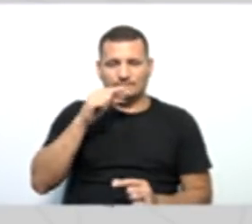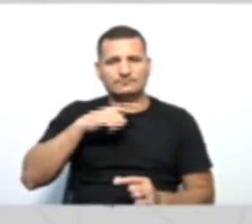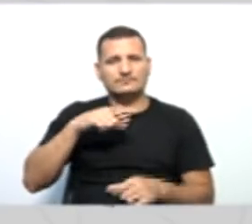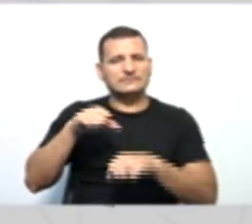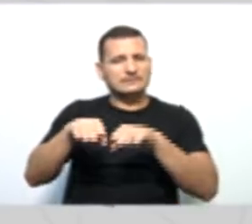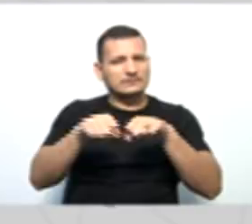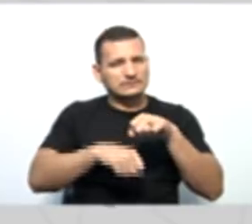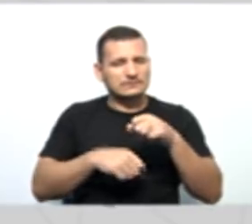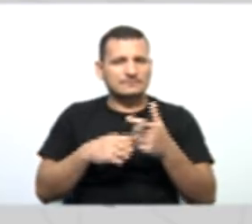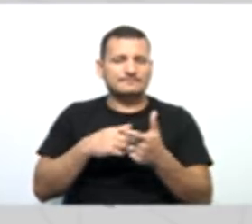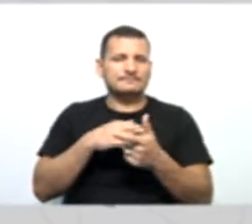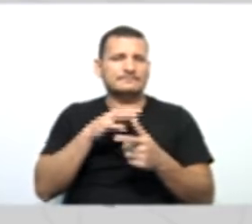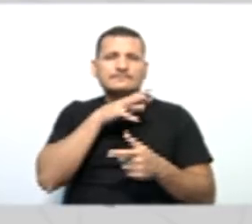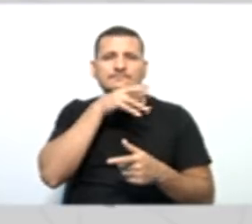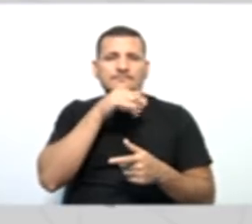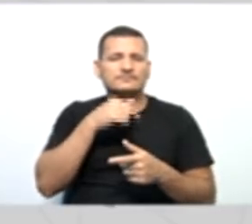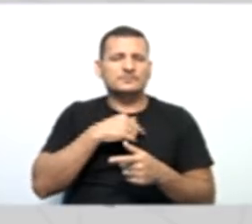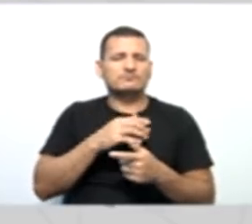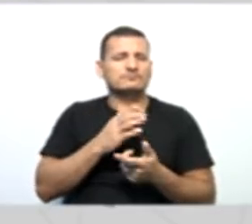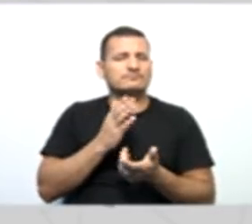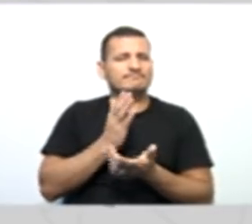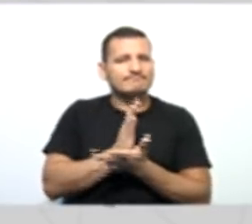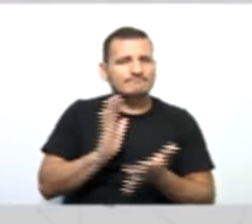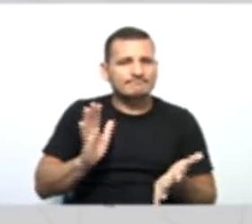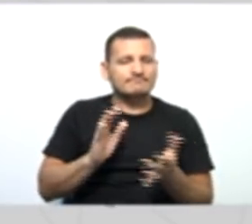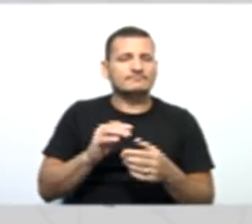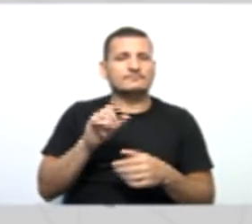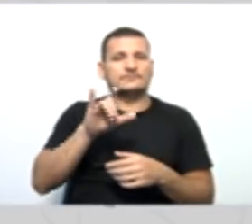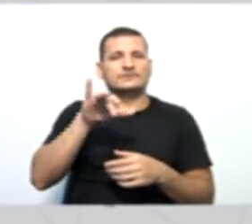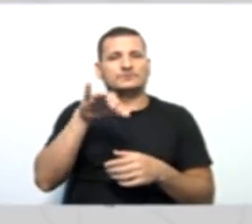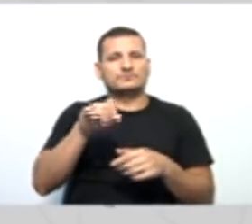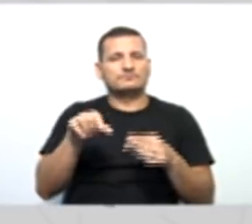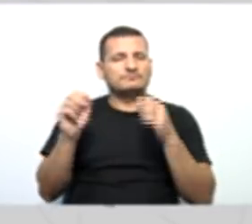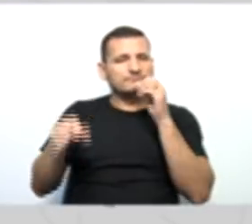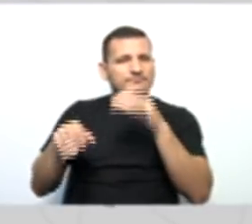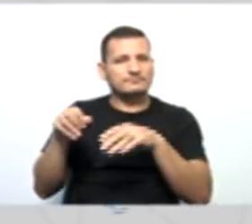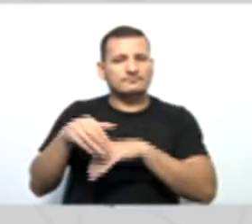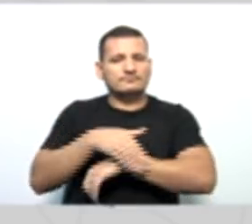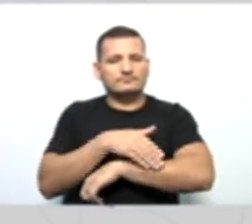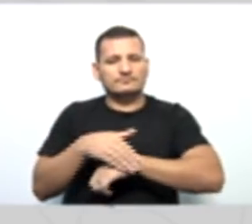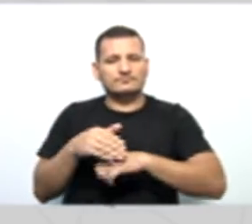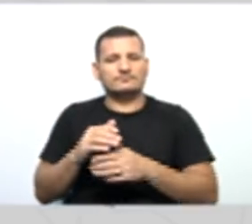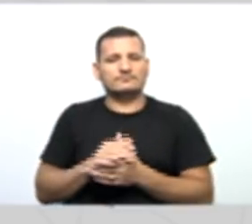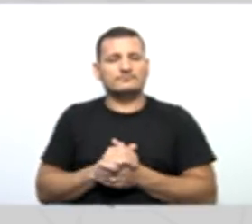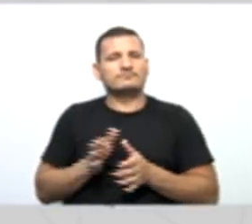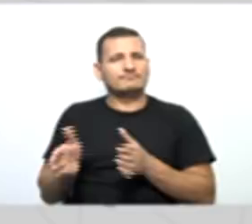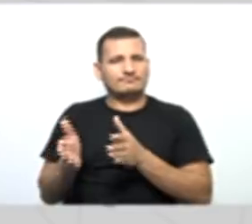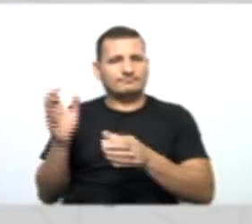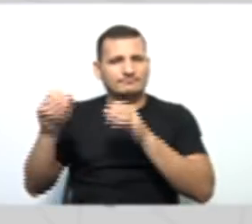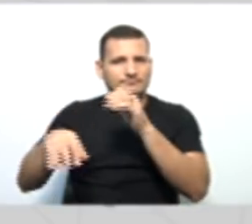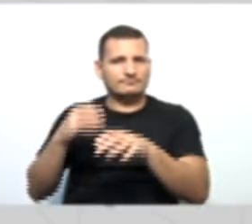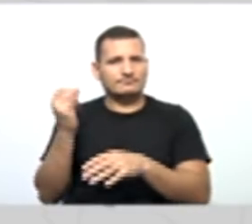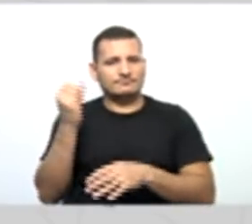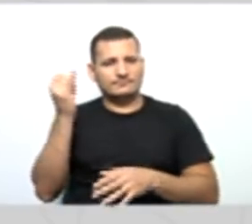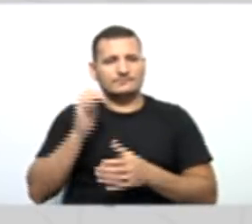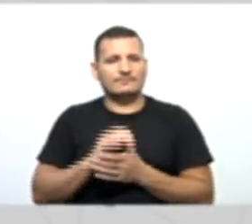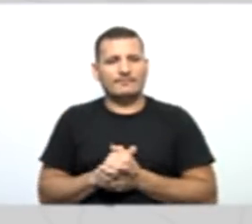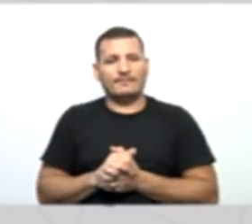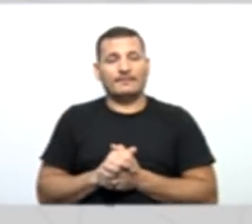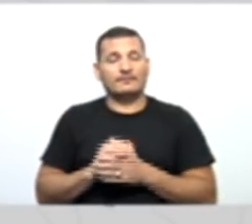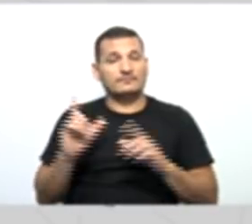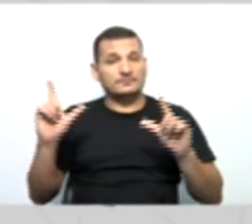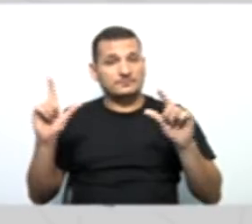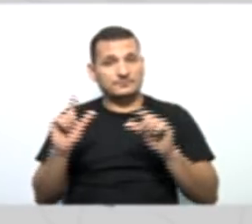Vamos deixar de usar canudo, tá certo? Vamos deixar de jogar lixo na rua, nos bueiros, nos córregos, isso é fundamental. Reduza